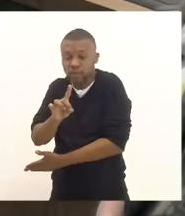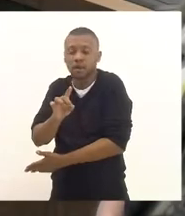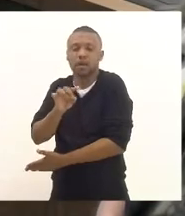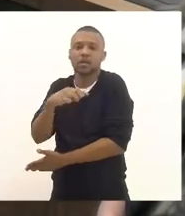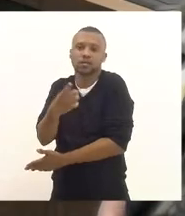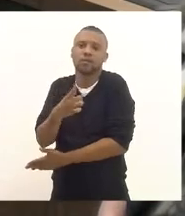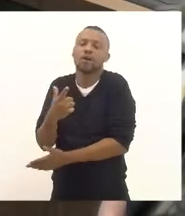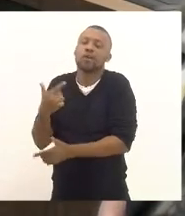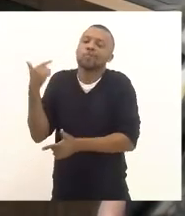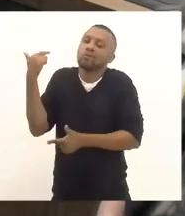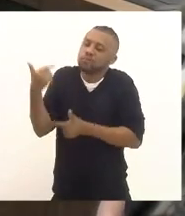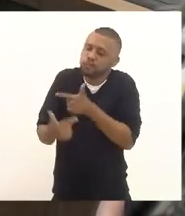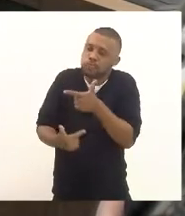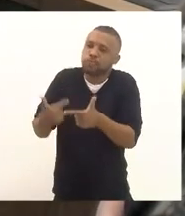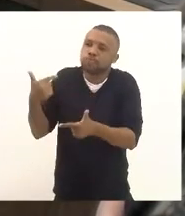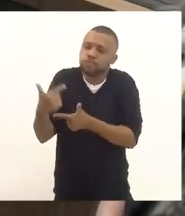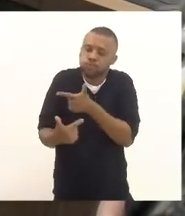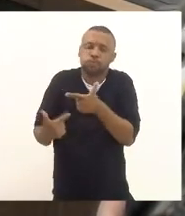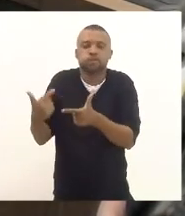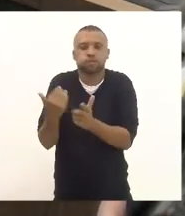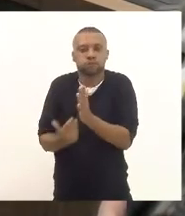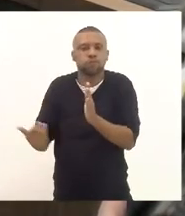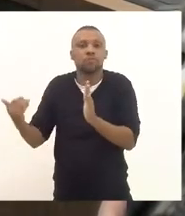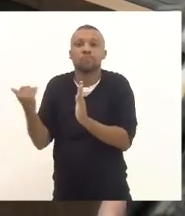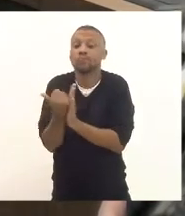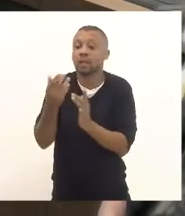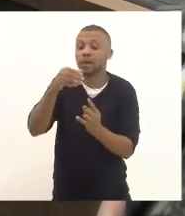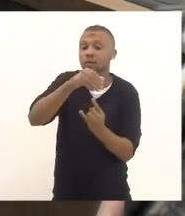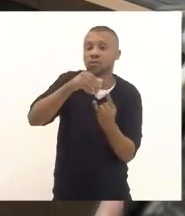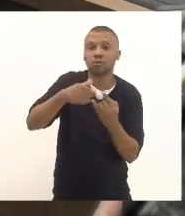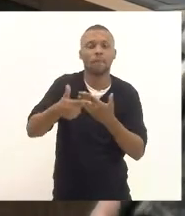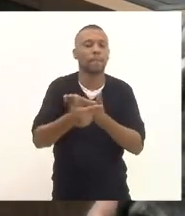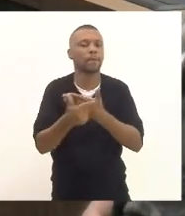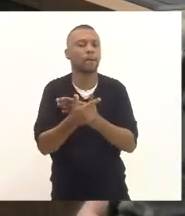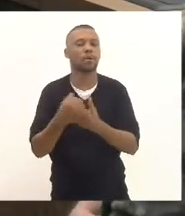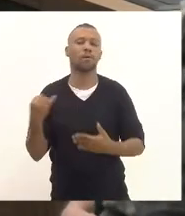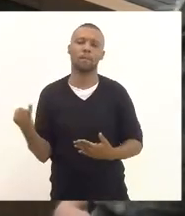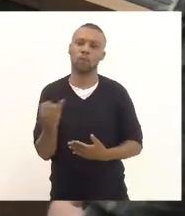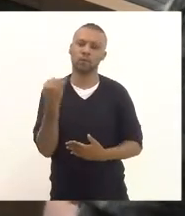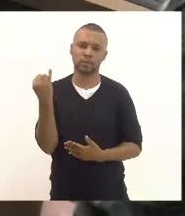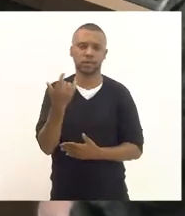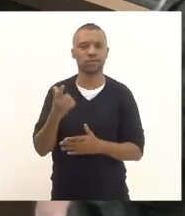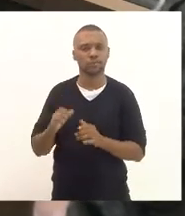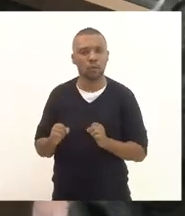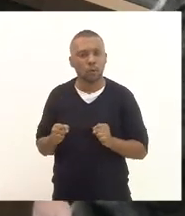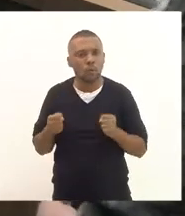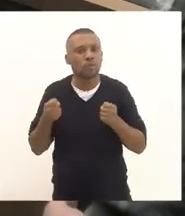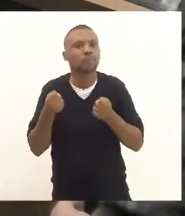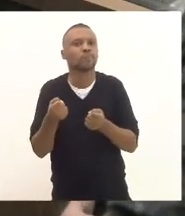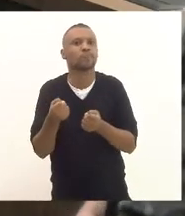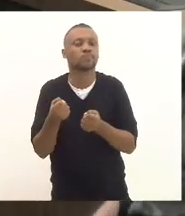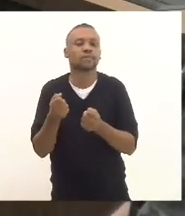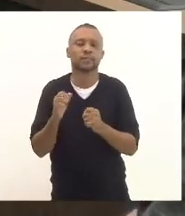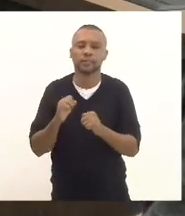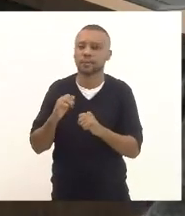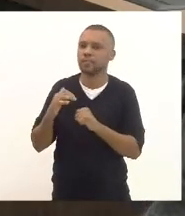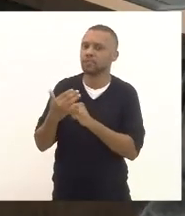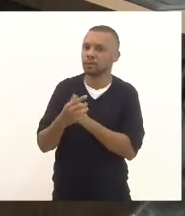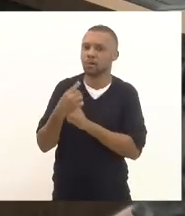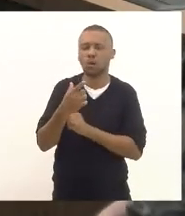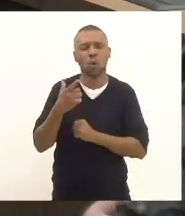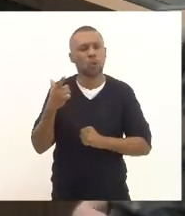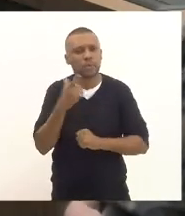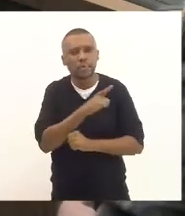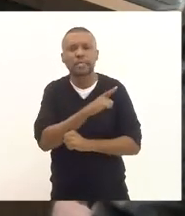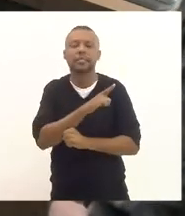de muitas EA Fiocruz tem um papel fundamental o lançamento dessa pandemia para que a gente pudesse sair desse